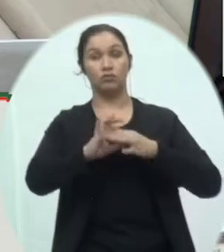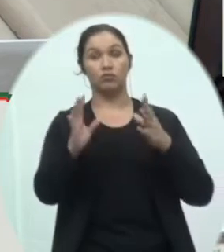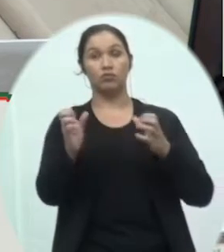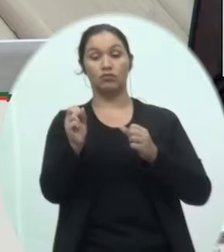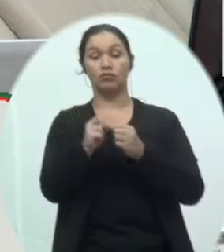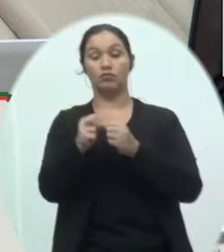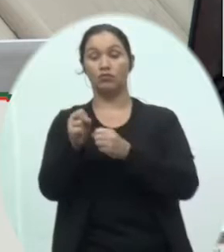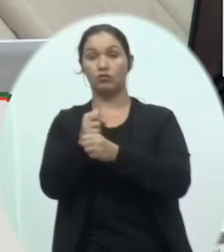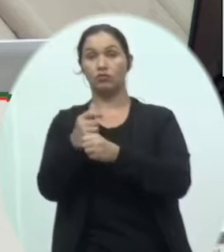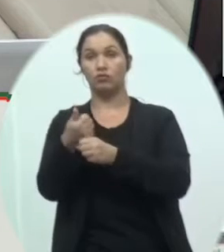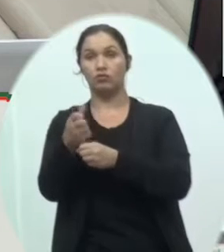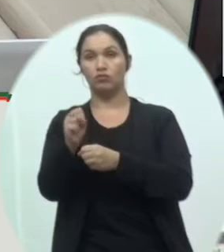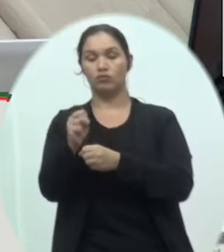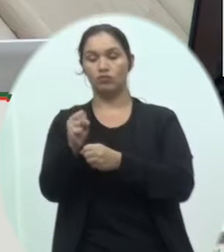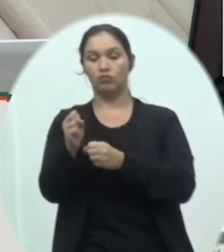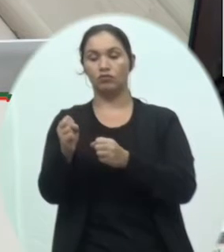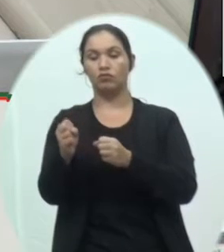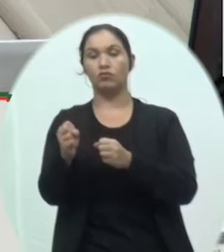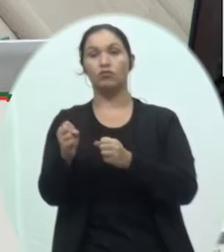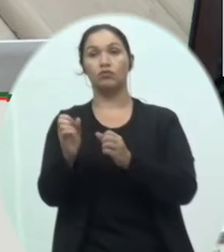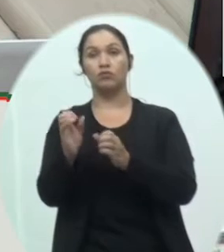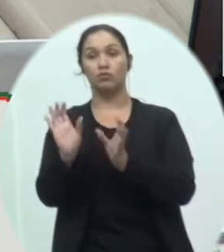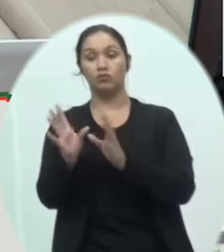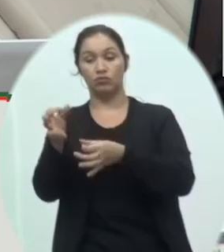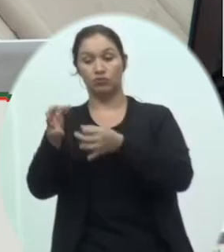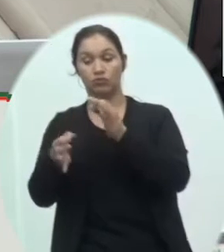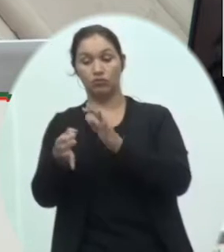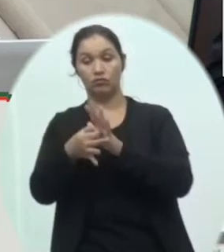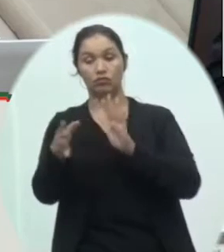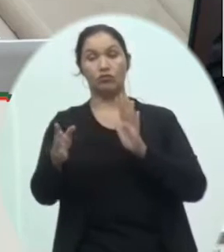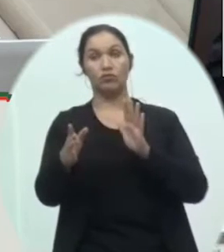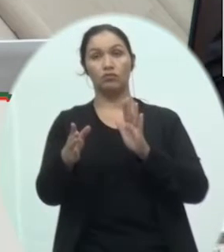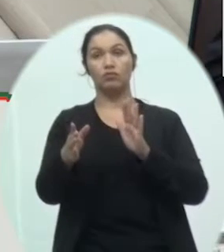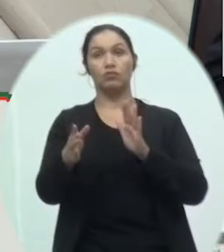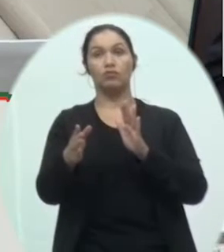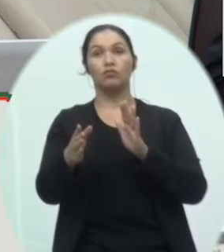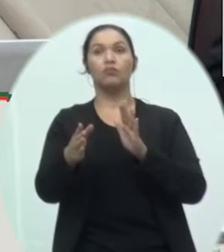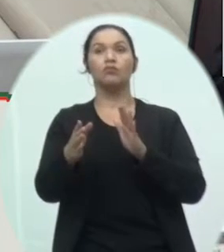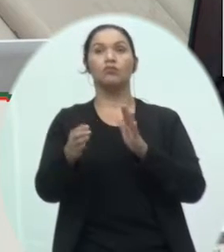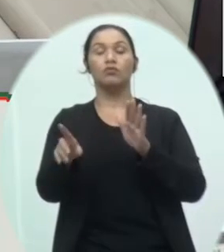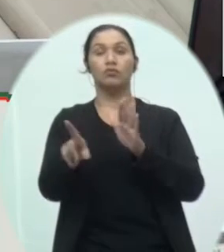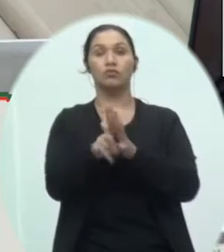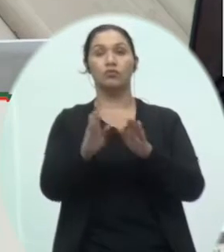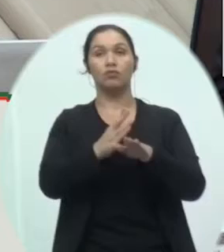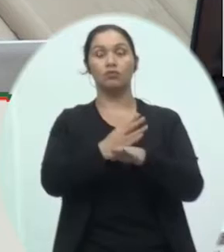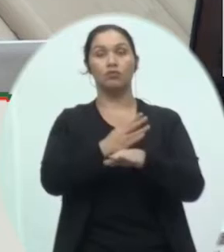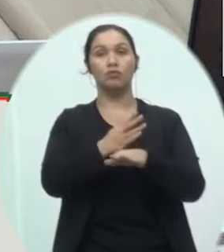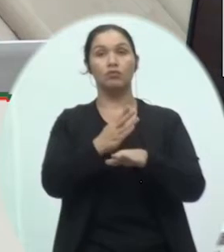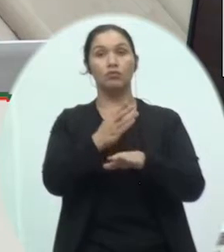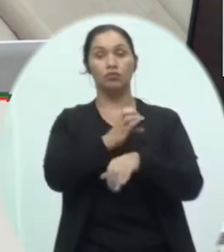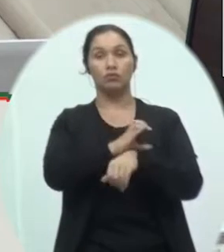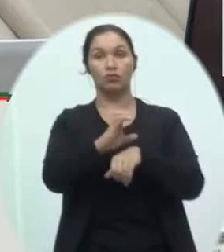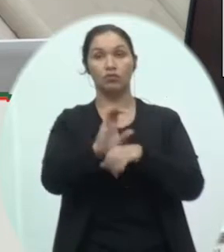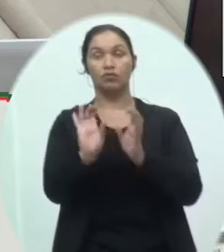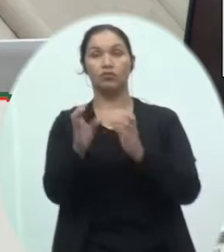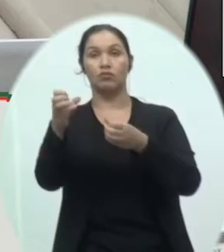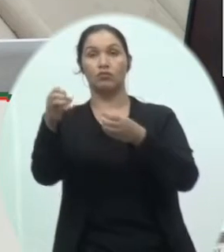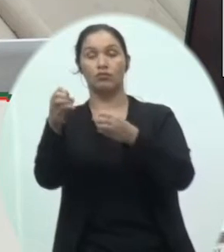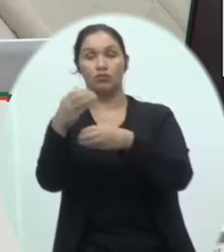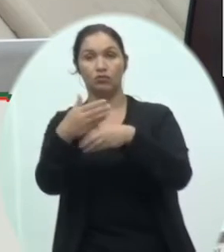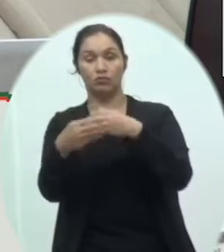Justiça e Redação opinou pela legalidade e constitucionalidade. As Comissões de Obras, de Educação e de Fiscalização opinaram pela